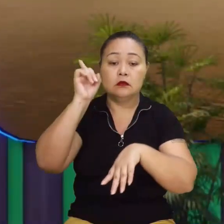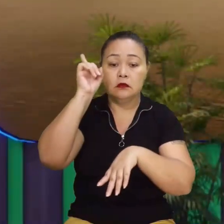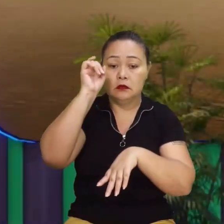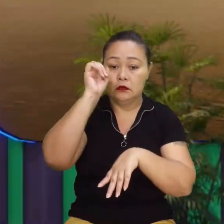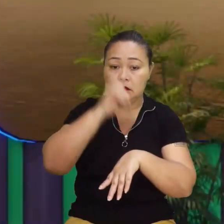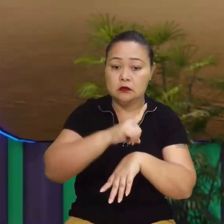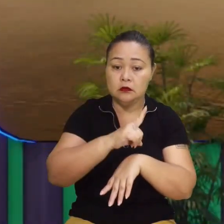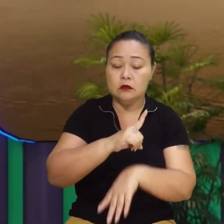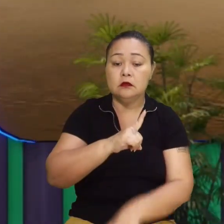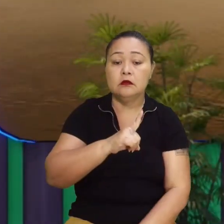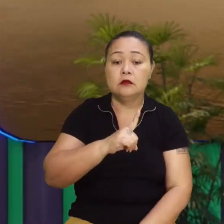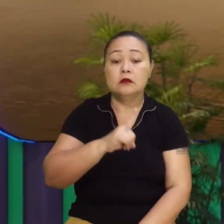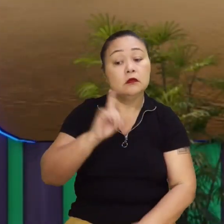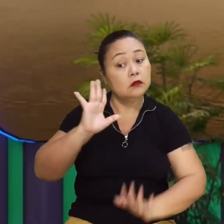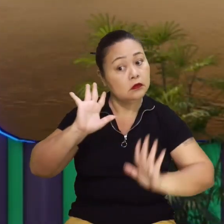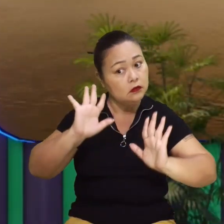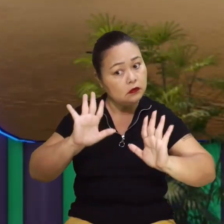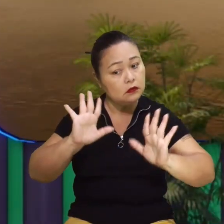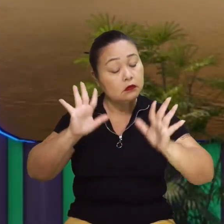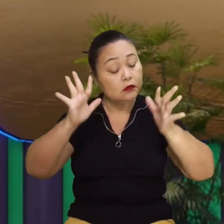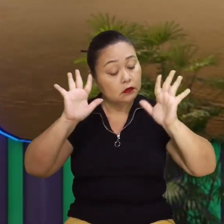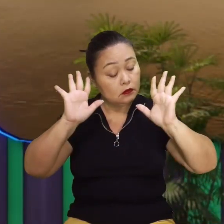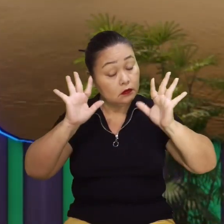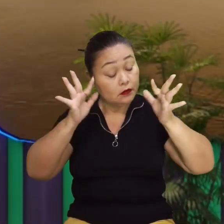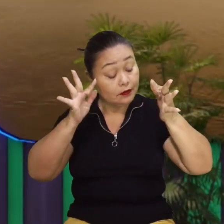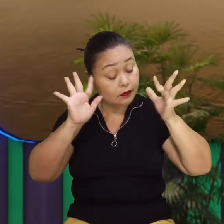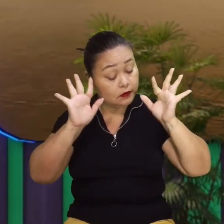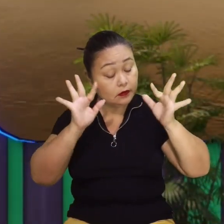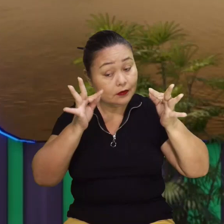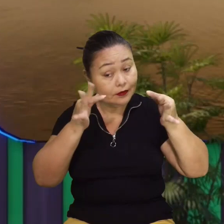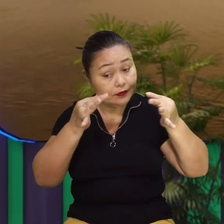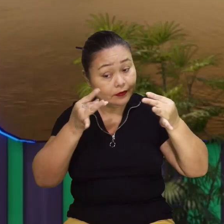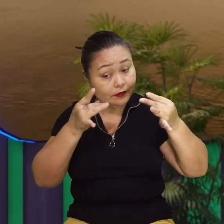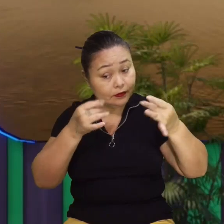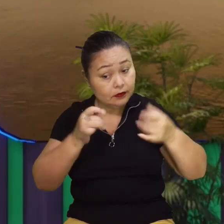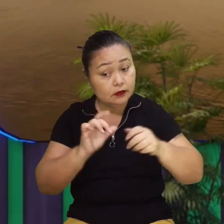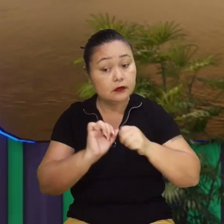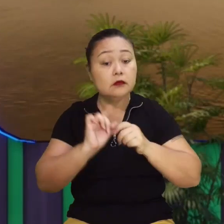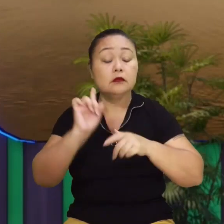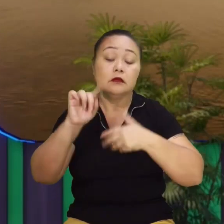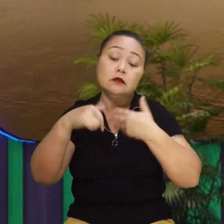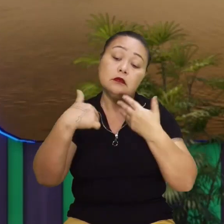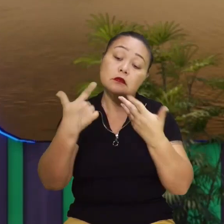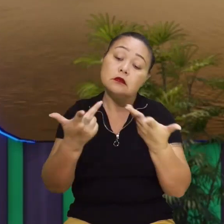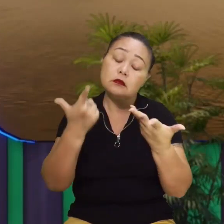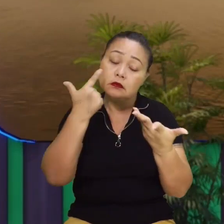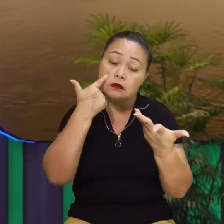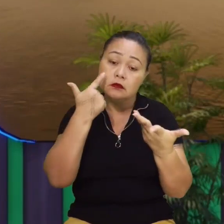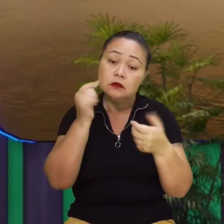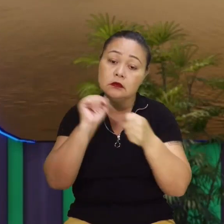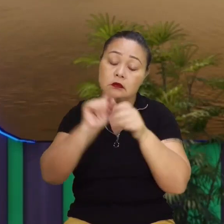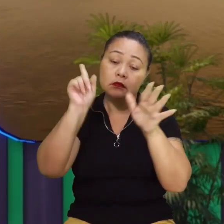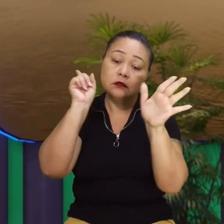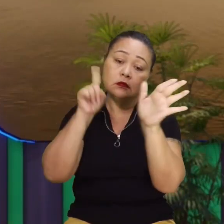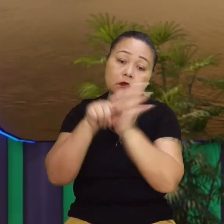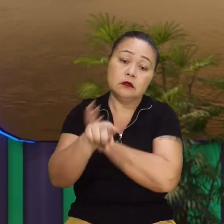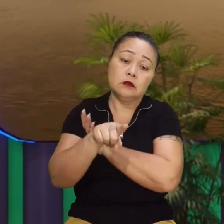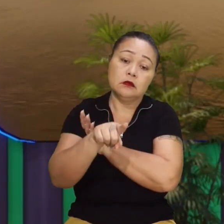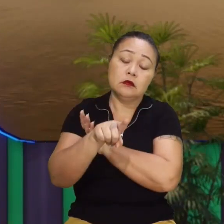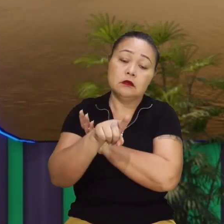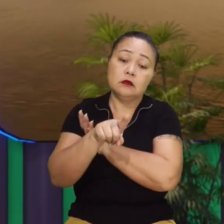diretor um assunto complexo e delicado porque realmente você se você está pensando dessa forma e quis fazer essa pergunta